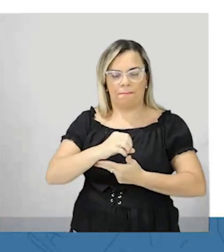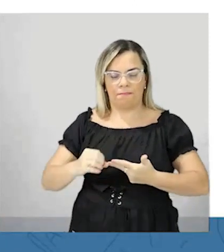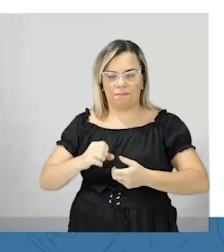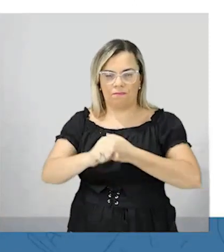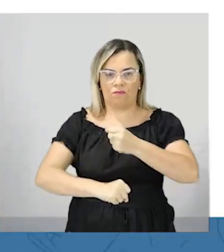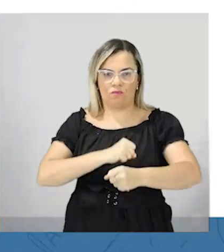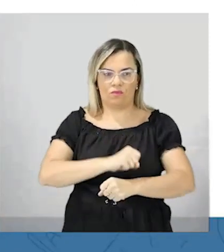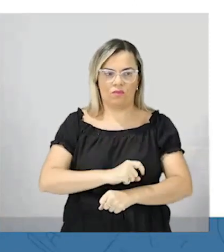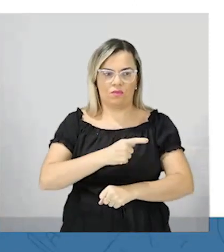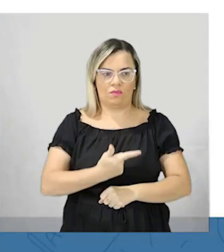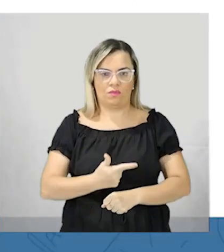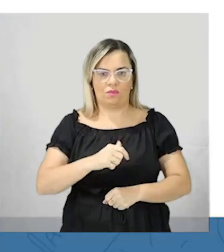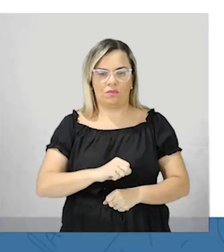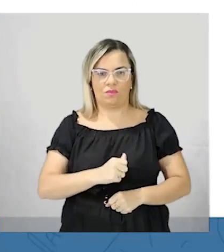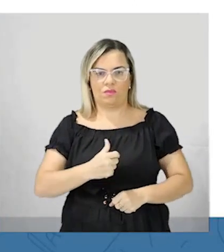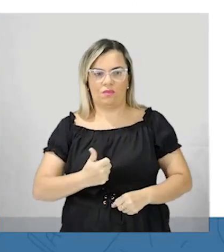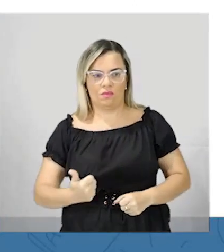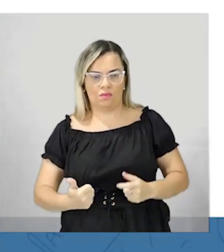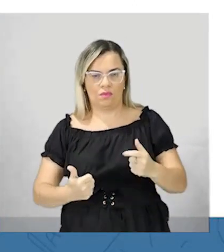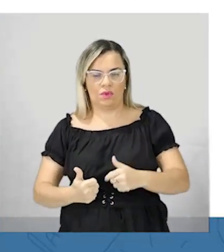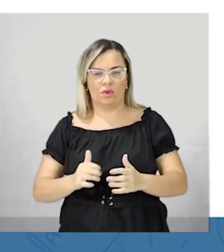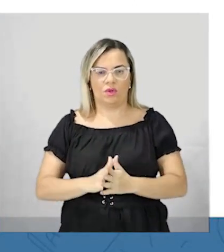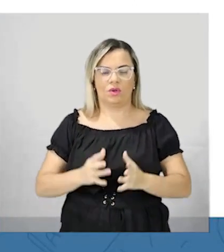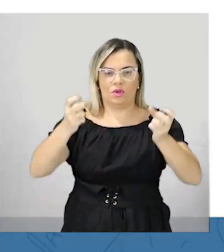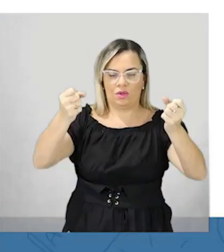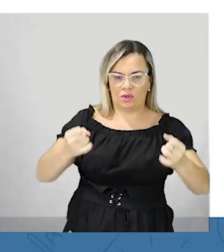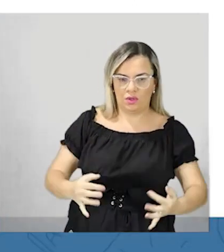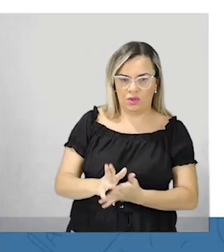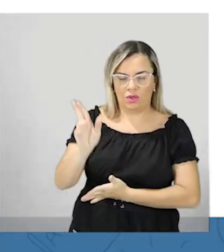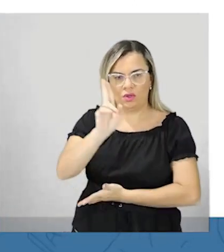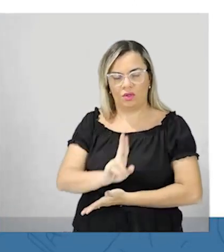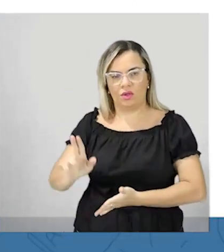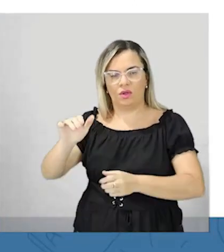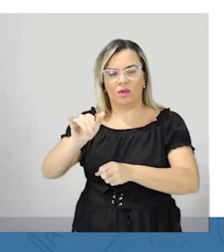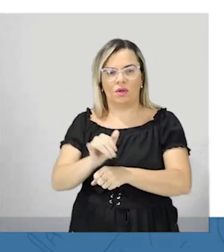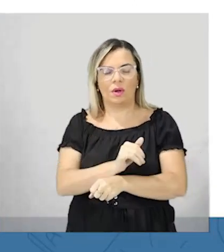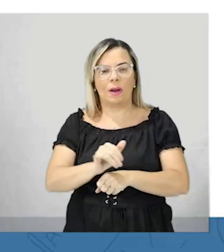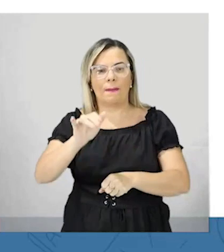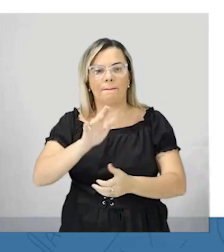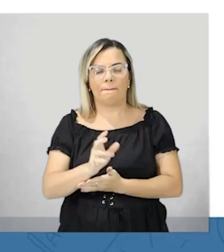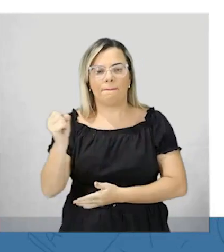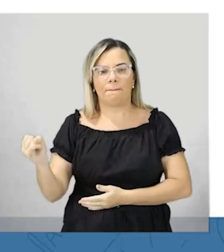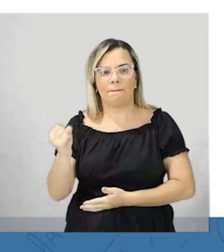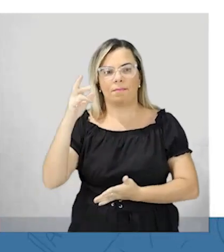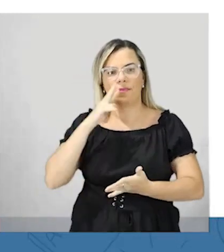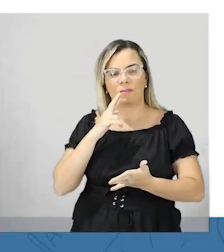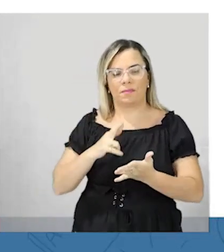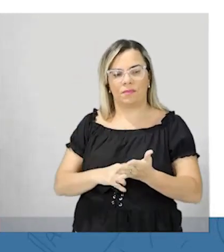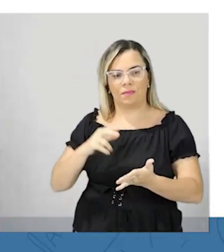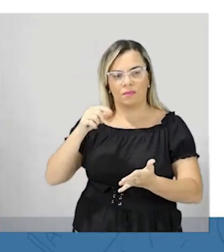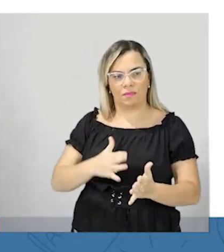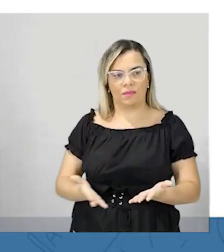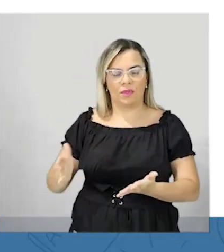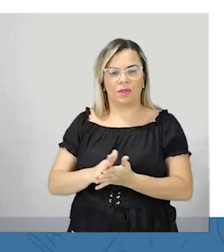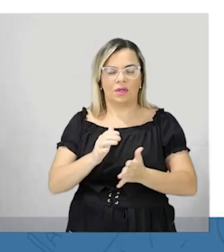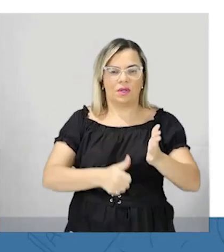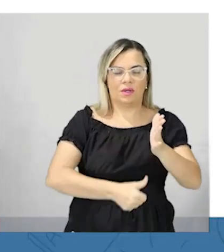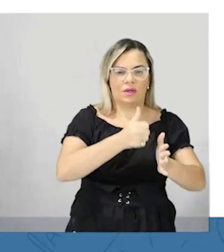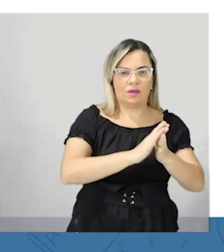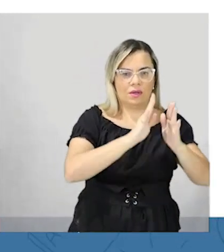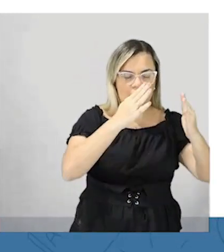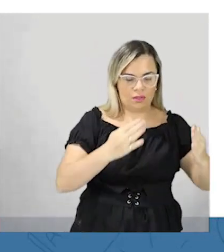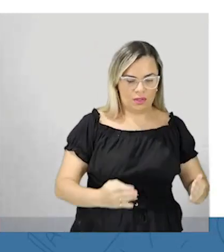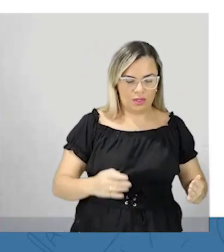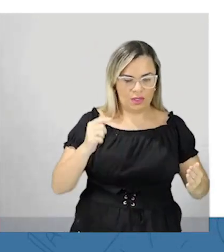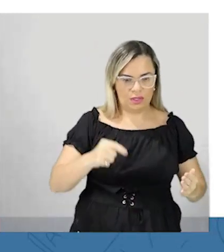texto motivador. Eu estou te explicando toda a aula que eu estou utilizando uma estratégia importante de resolução, que é, primeiramente, analisar